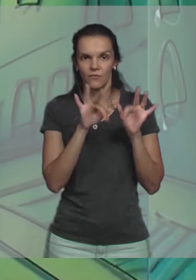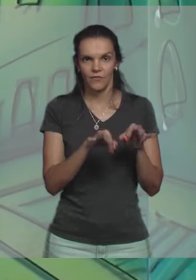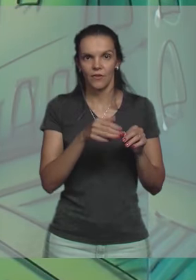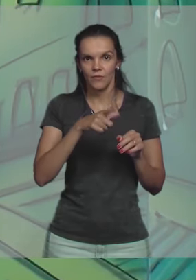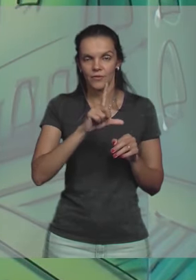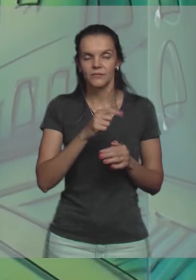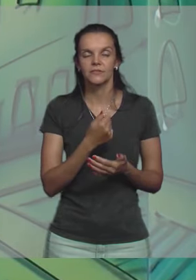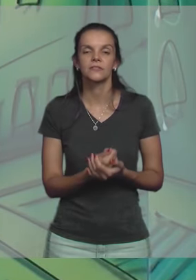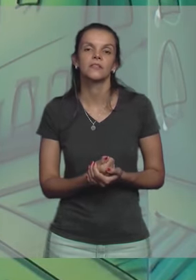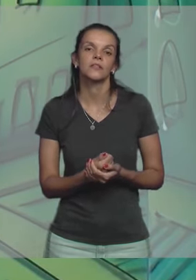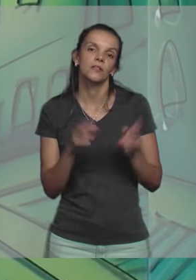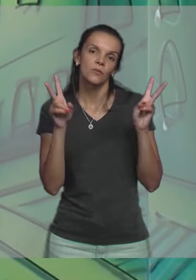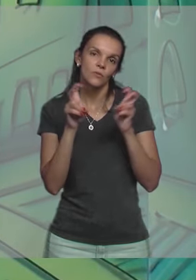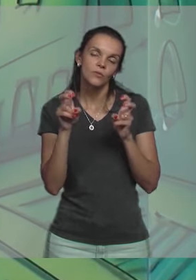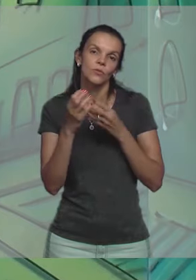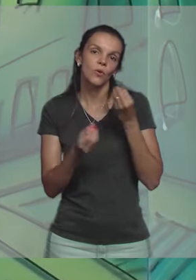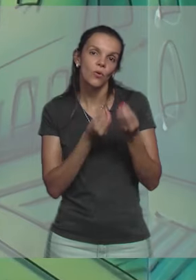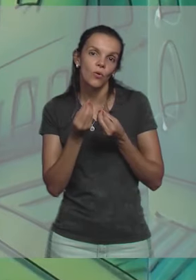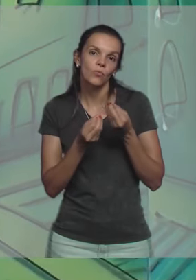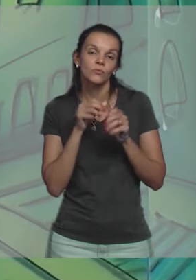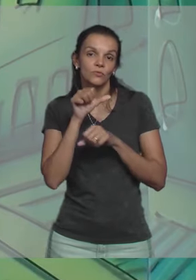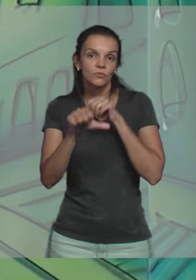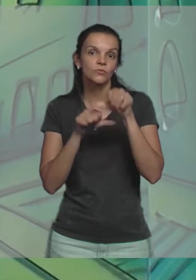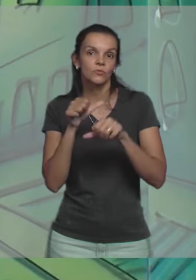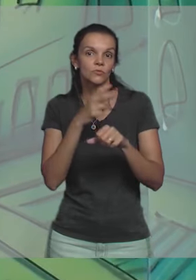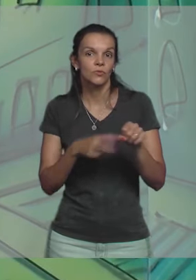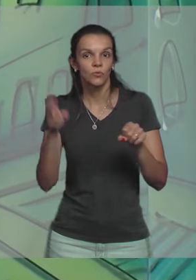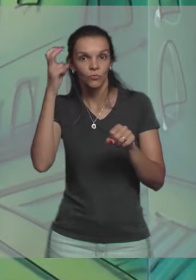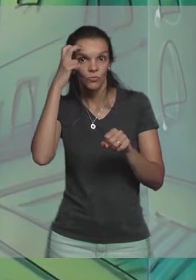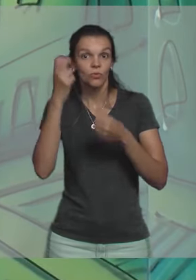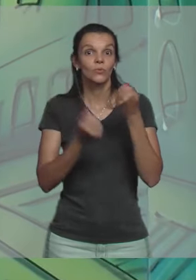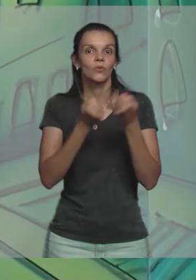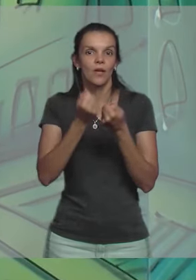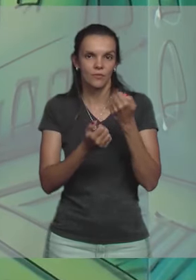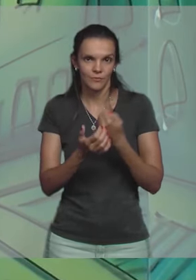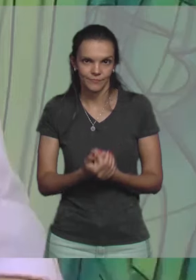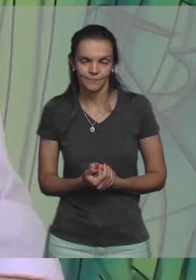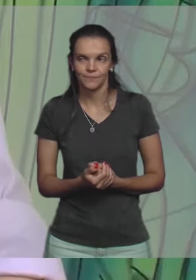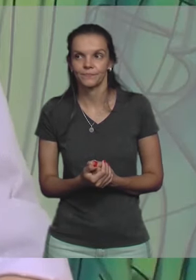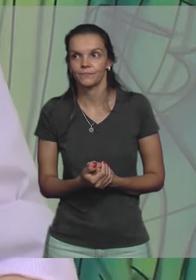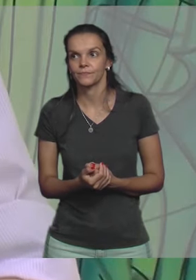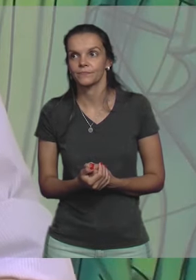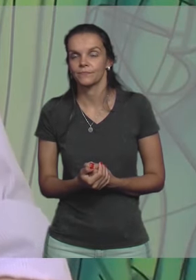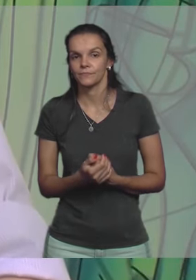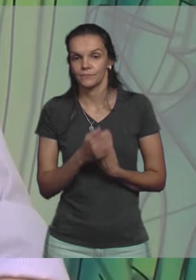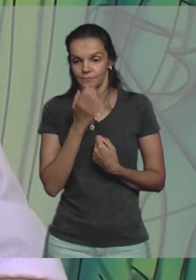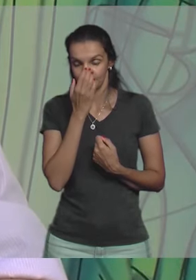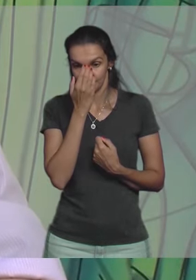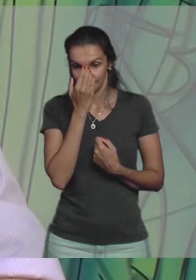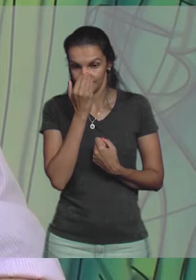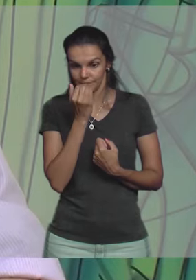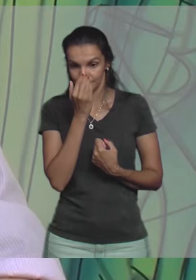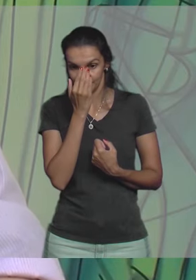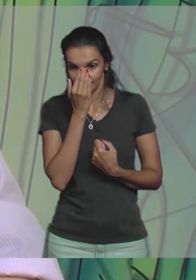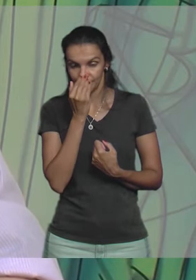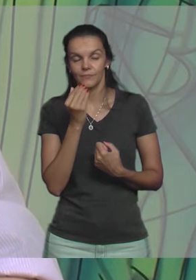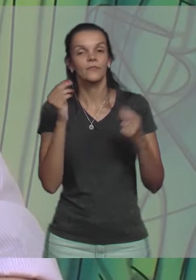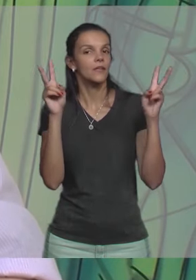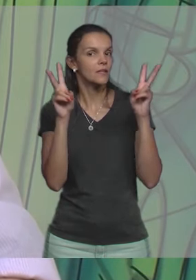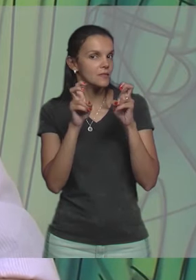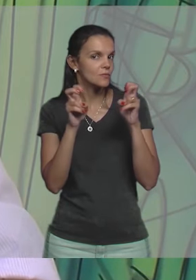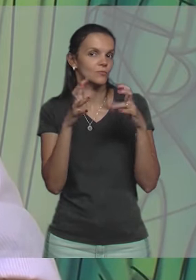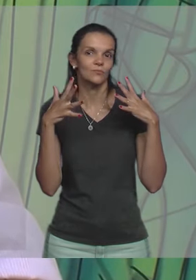anterior, sobre como podemos mudar essa cultura do carro. Bem, essa questão é bastante